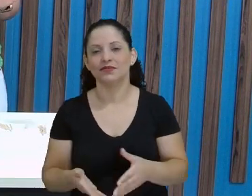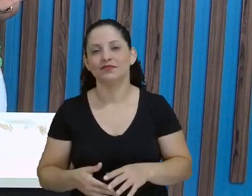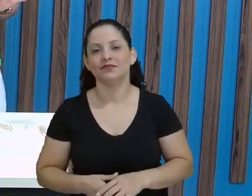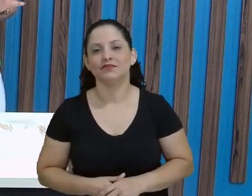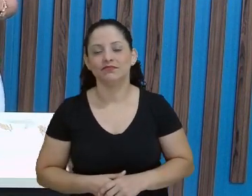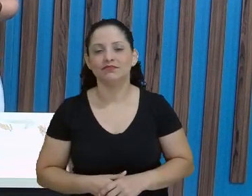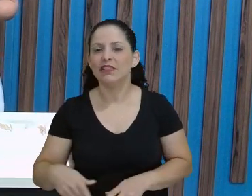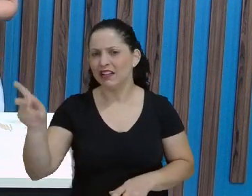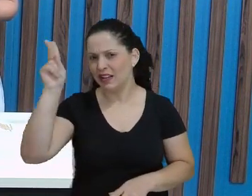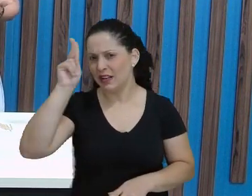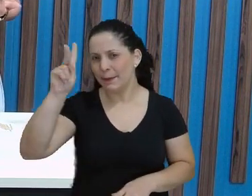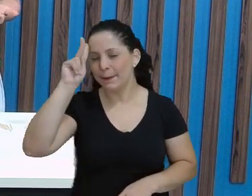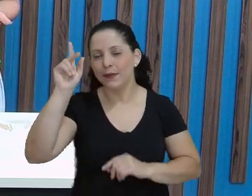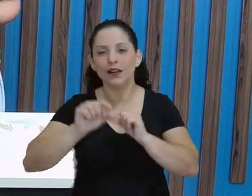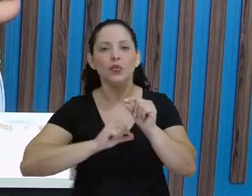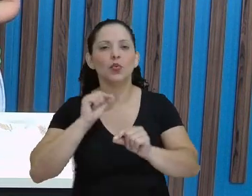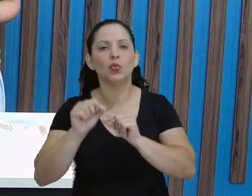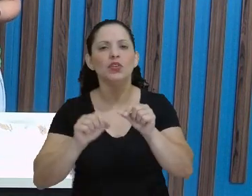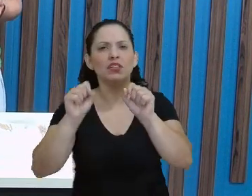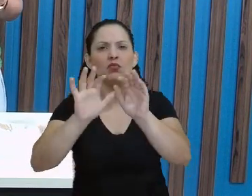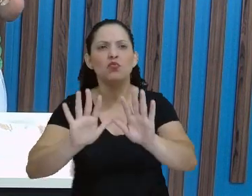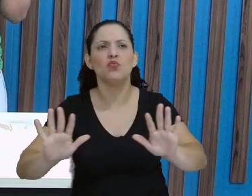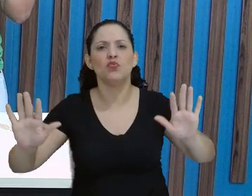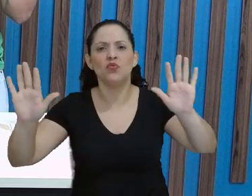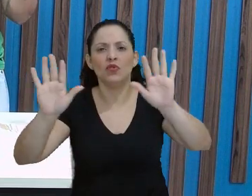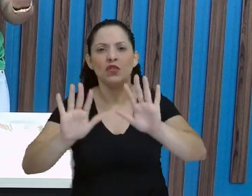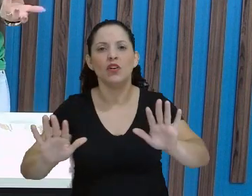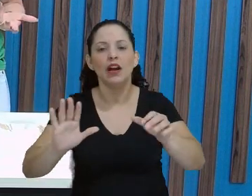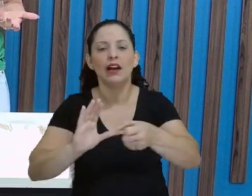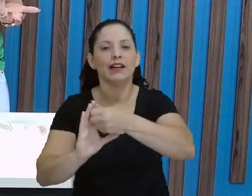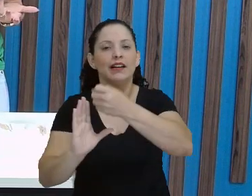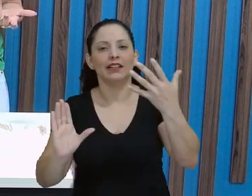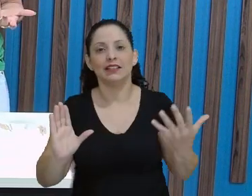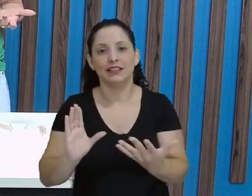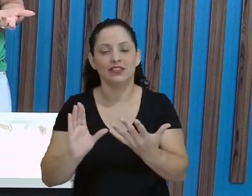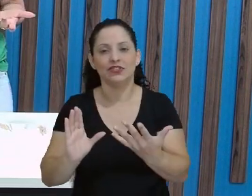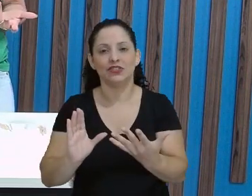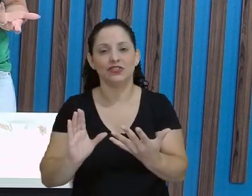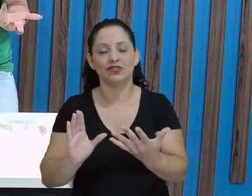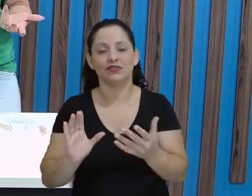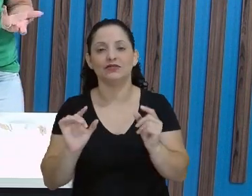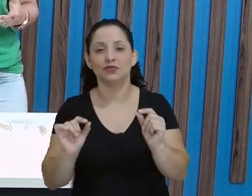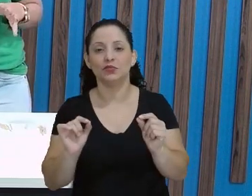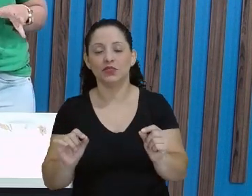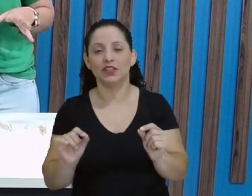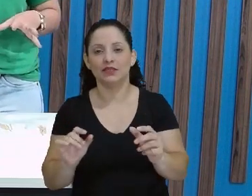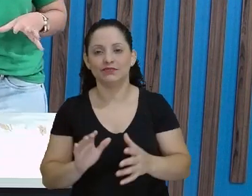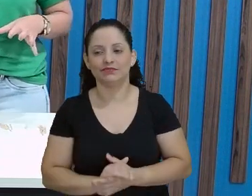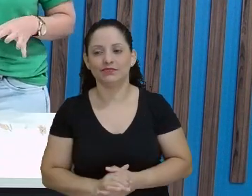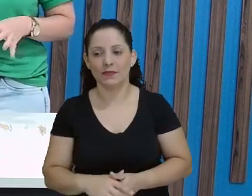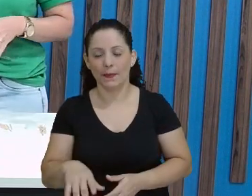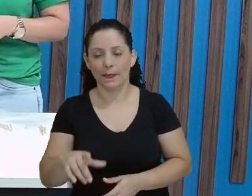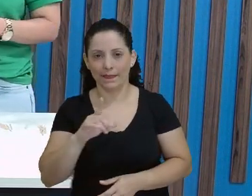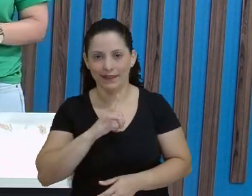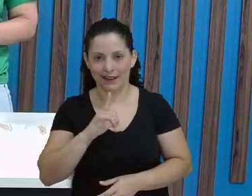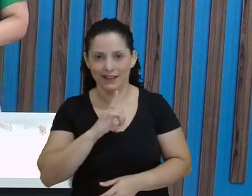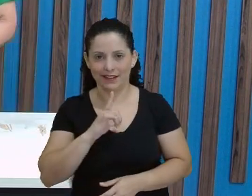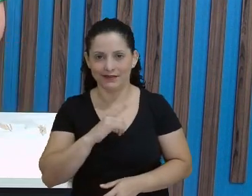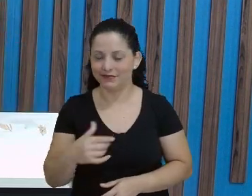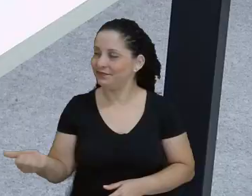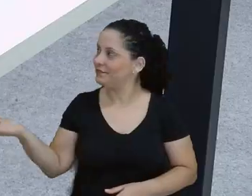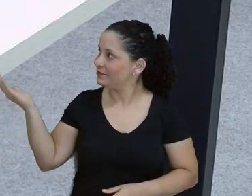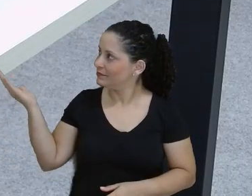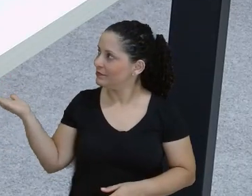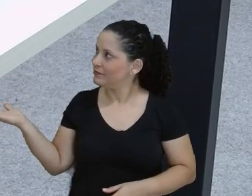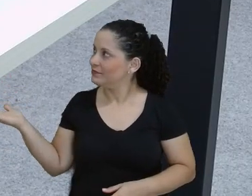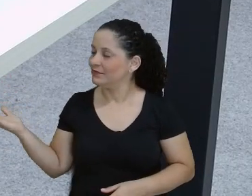que significa figuras espaciais? Quais são as características dessas figuras? Eu trouxe aqui,